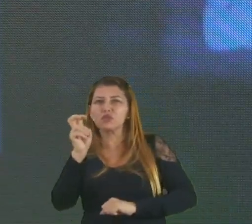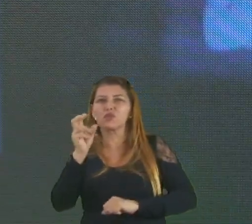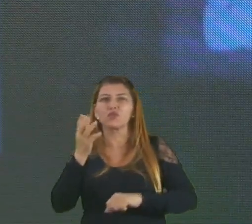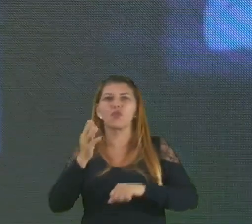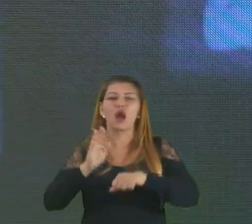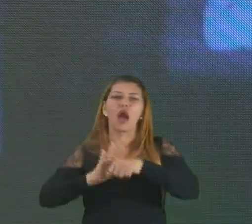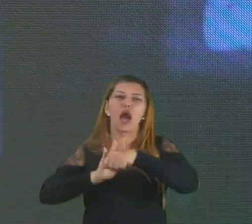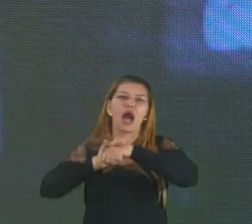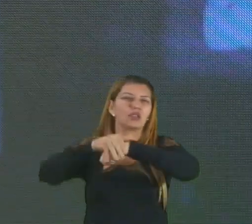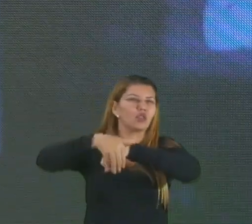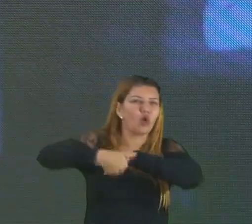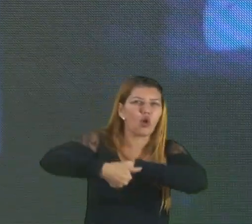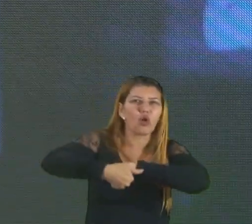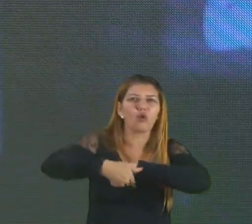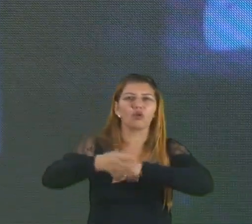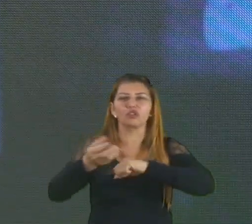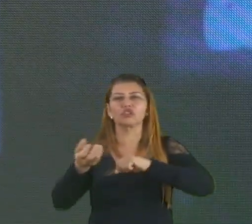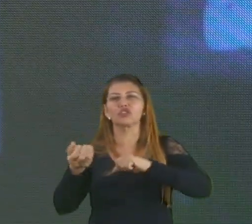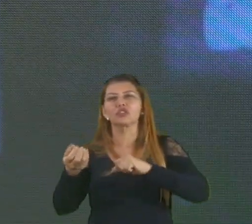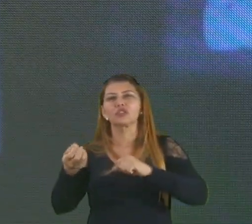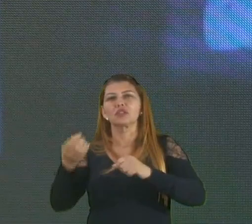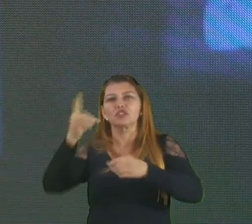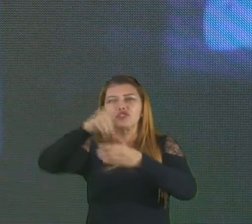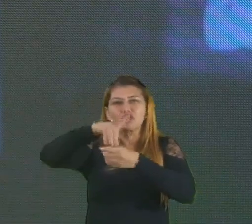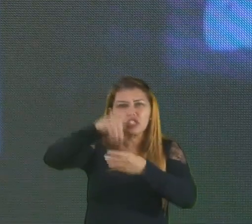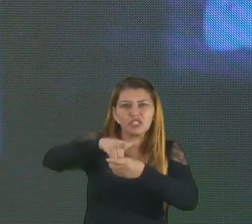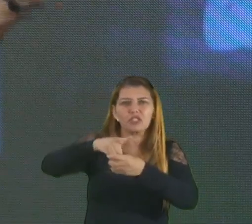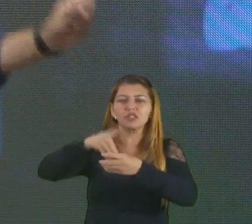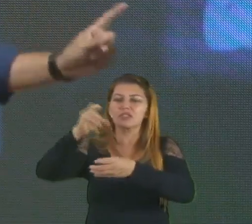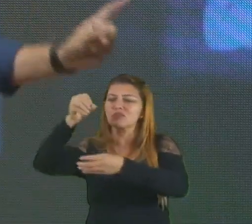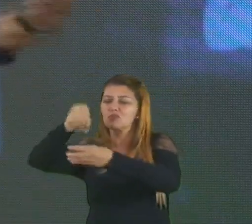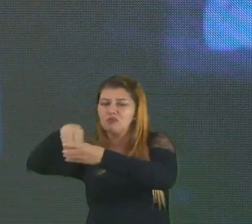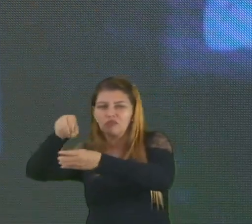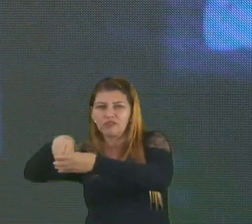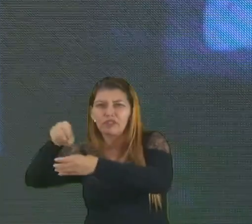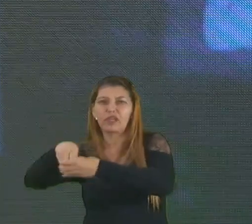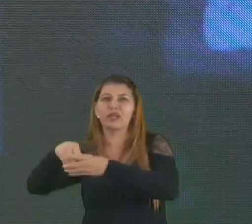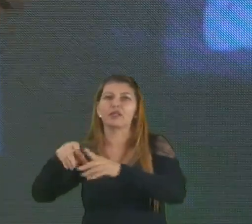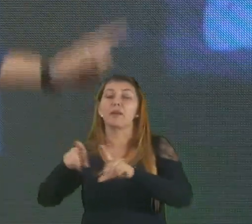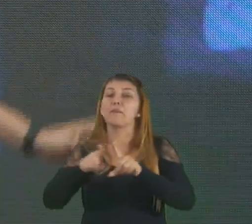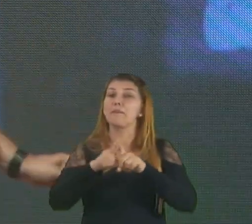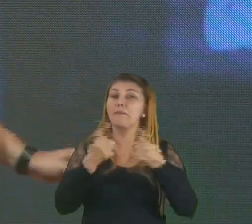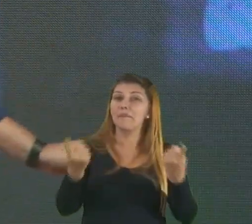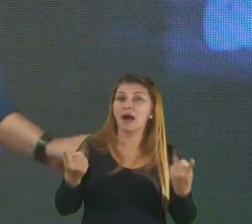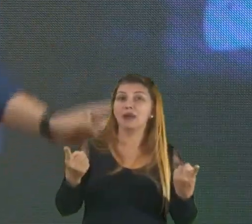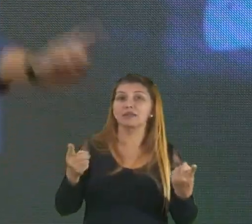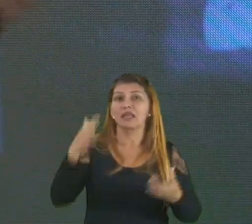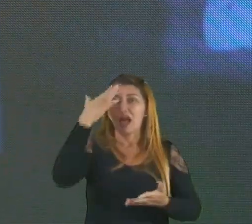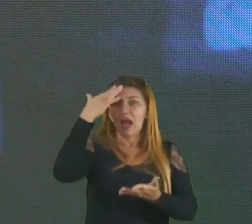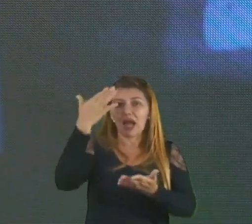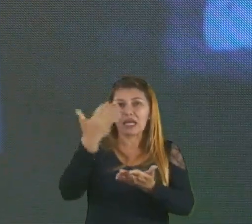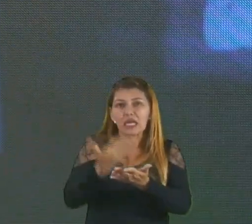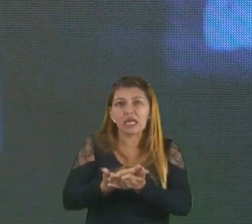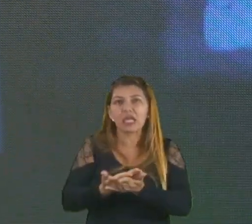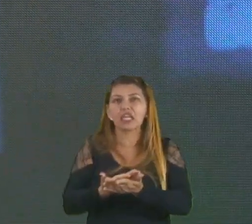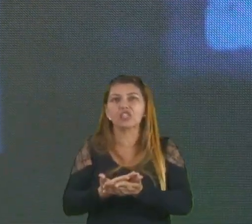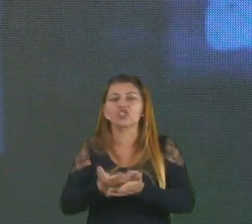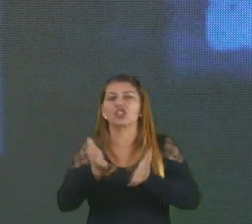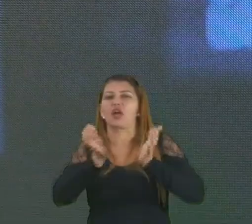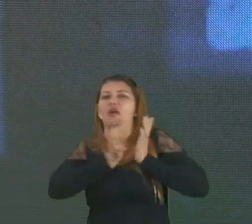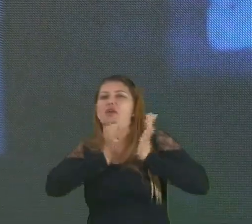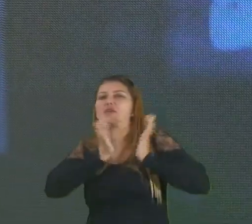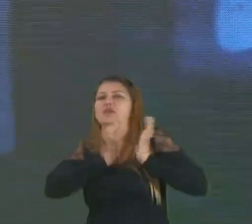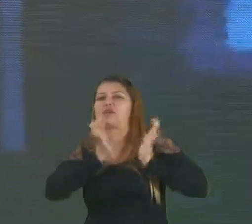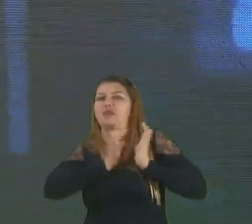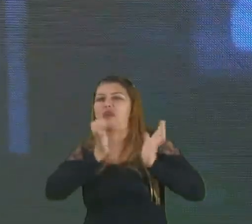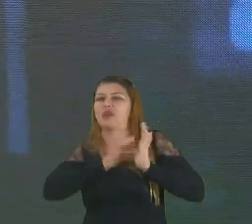seja dizimista, seja fiel, seja crente, mas não acredite na prosperidade mágica que estão oferecendo